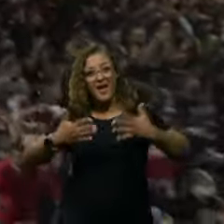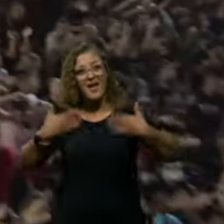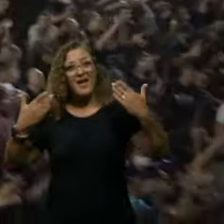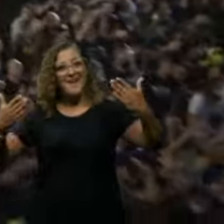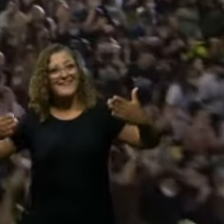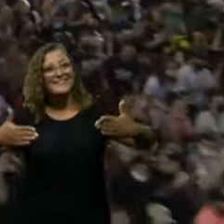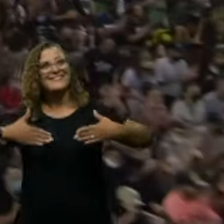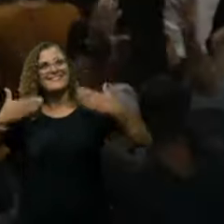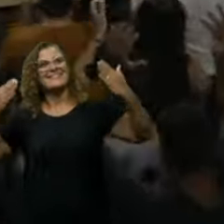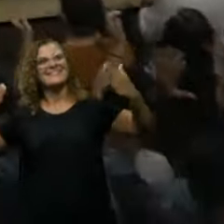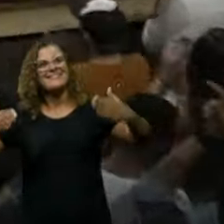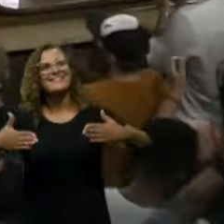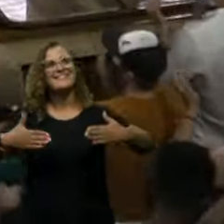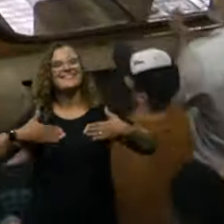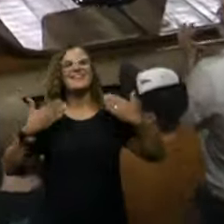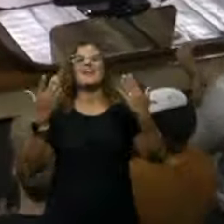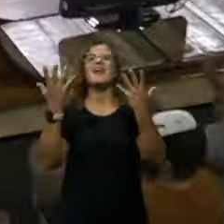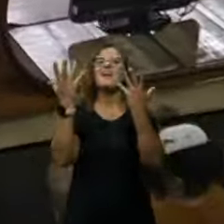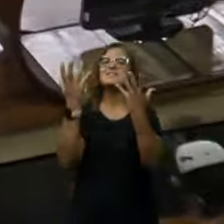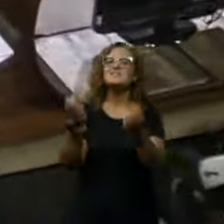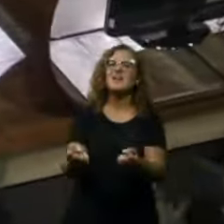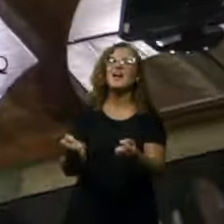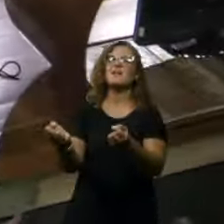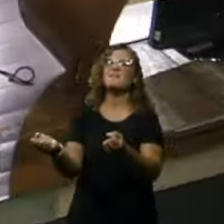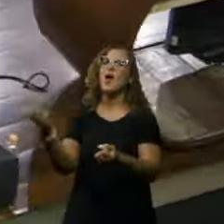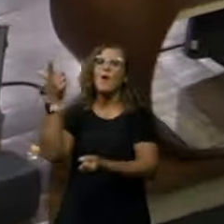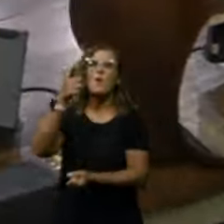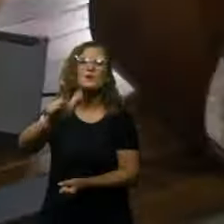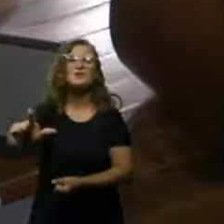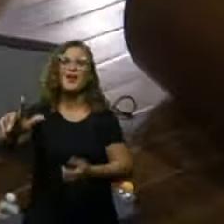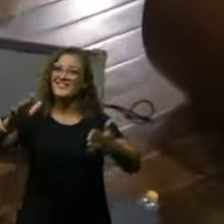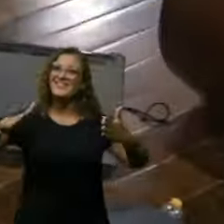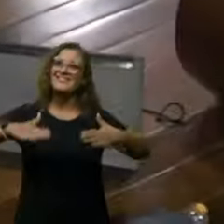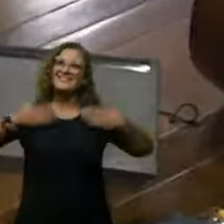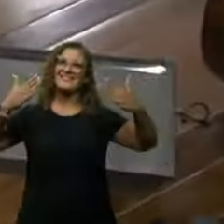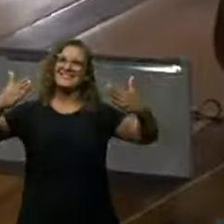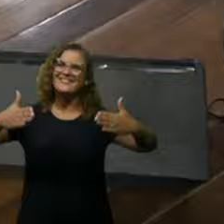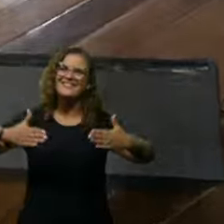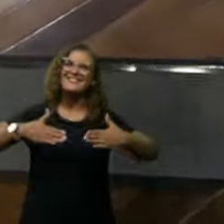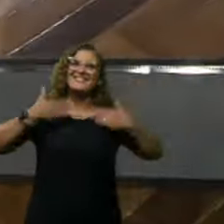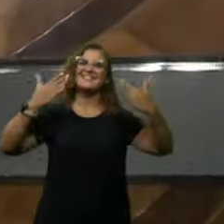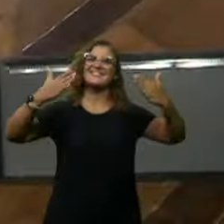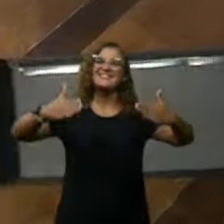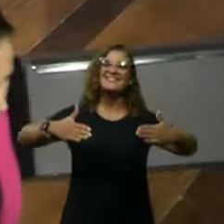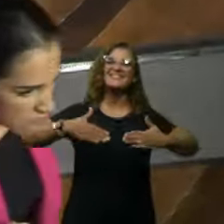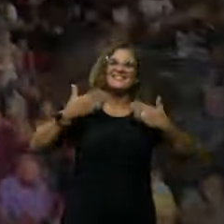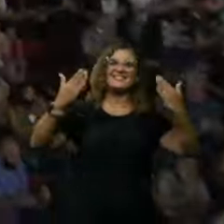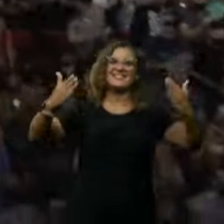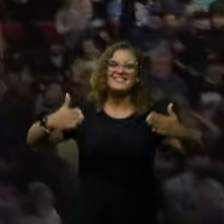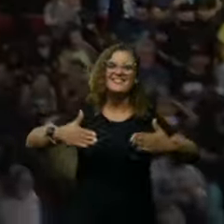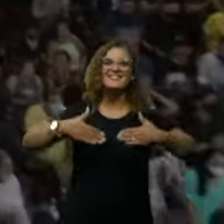história de sal e minha alegria